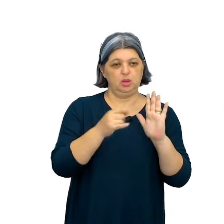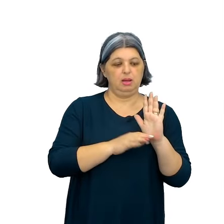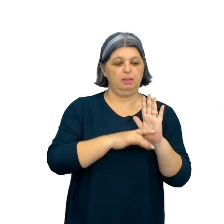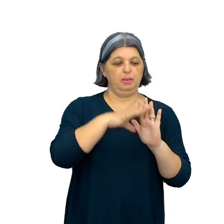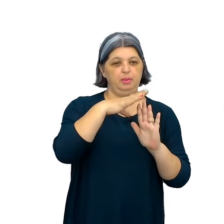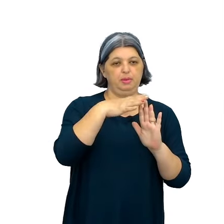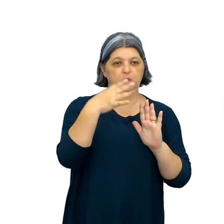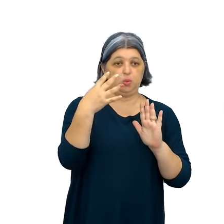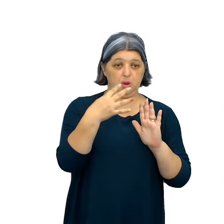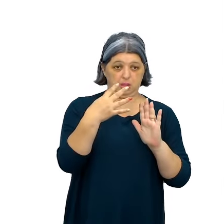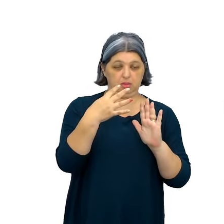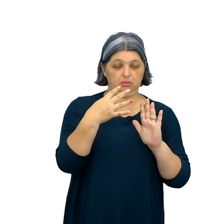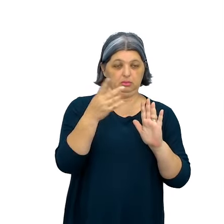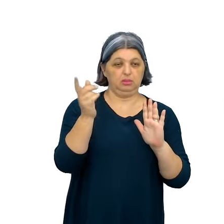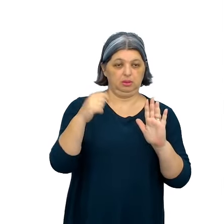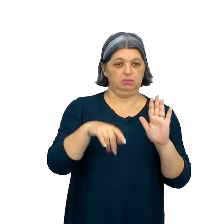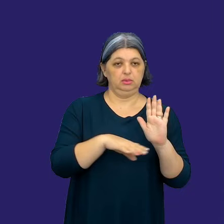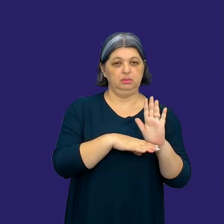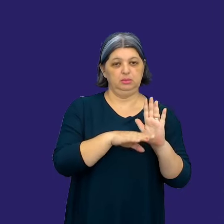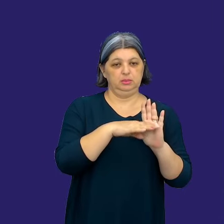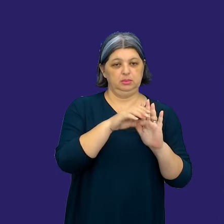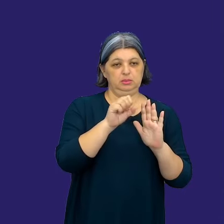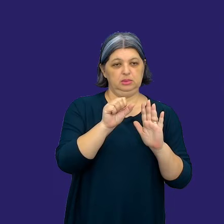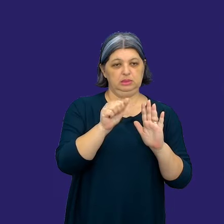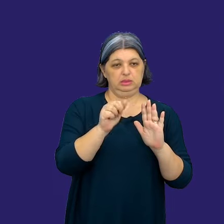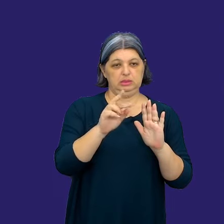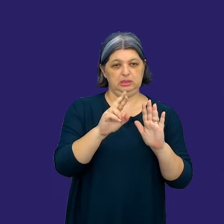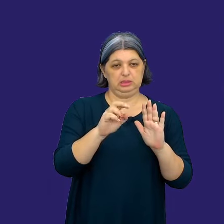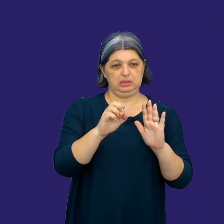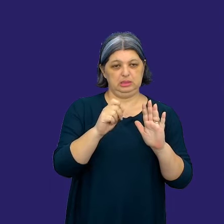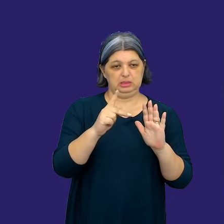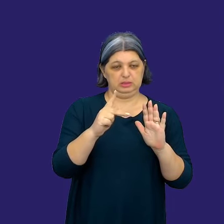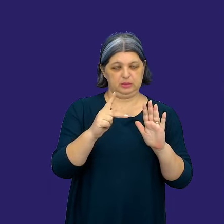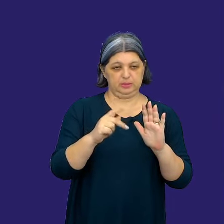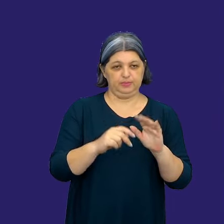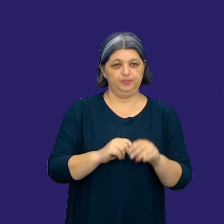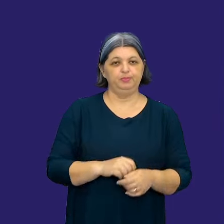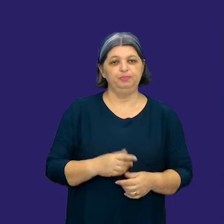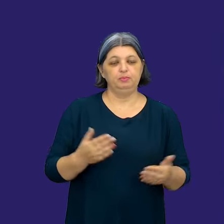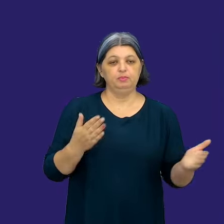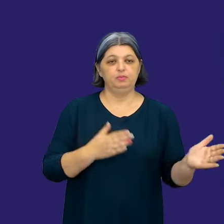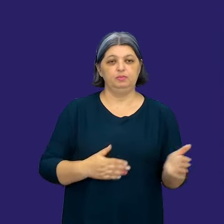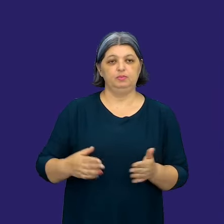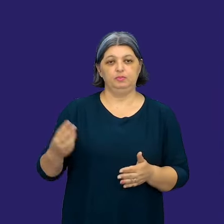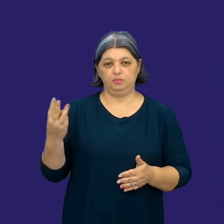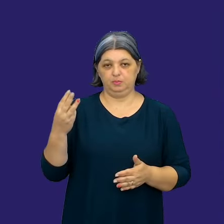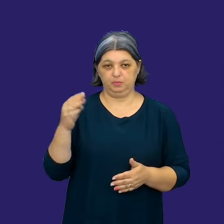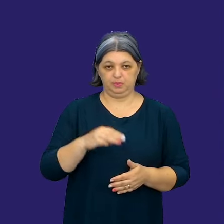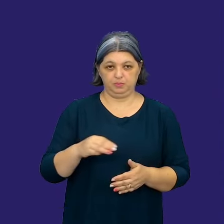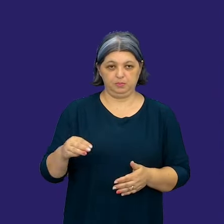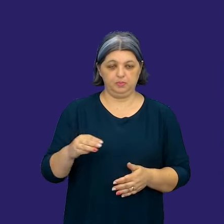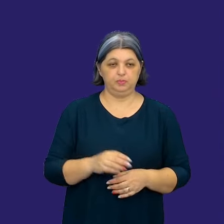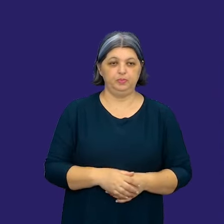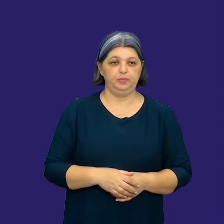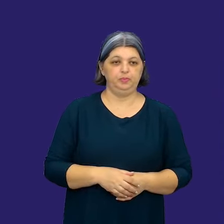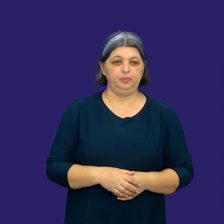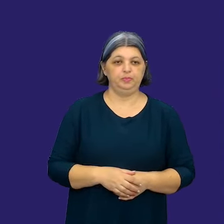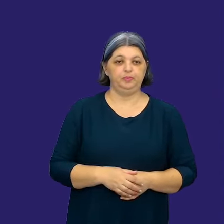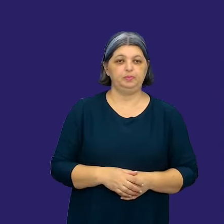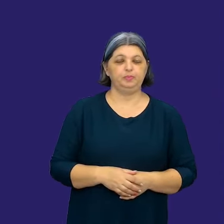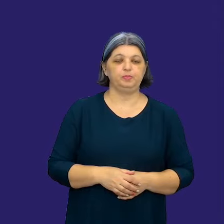de proficiência aí do SARESP, né? Tá? Professores, vamos para o nosso terceiro momento. Nesse